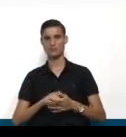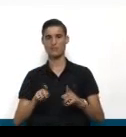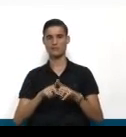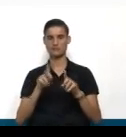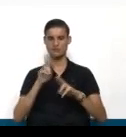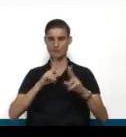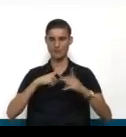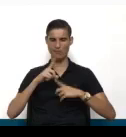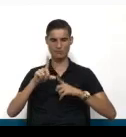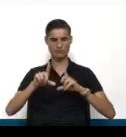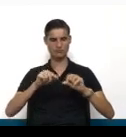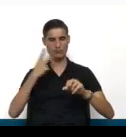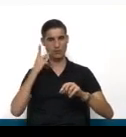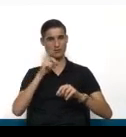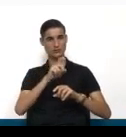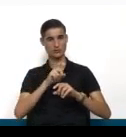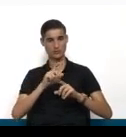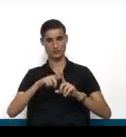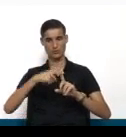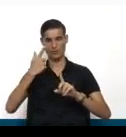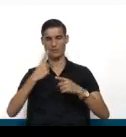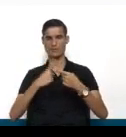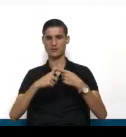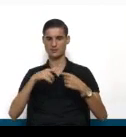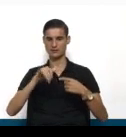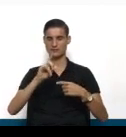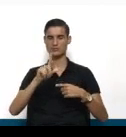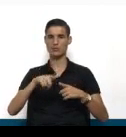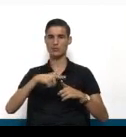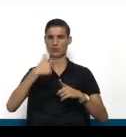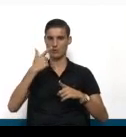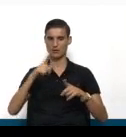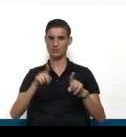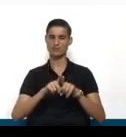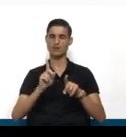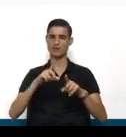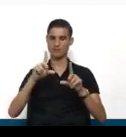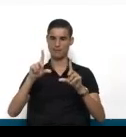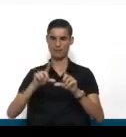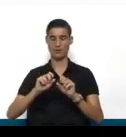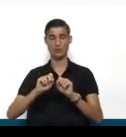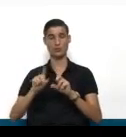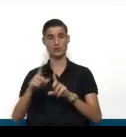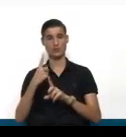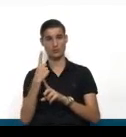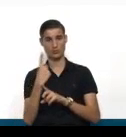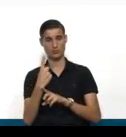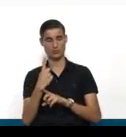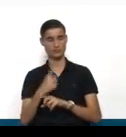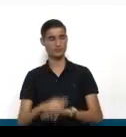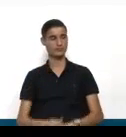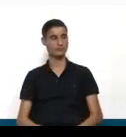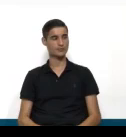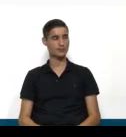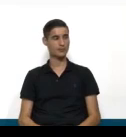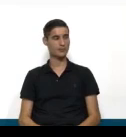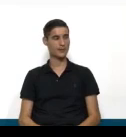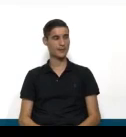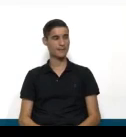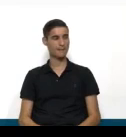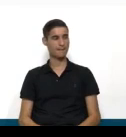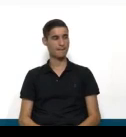Ela vai ser definida para x² mais y², e isso tem que ser menor que 1, tá? Primeiro de